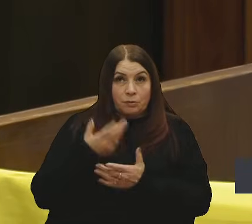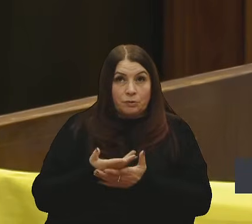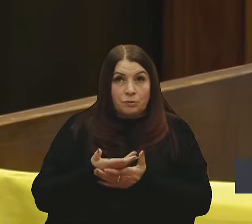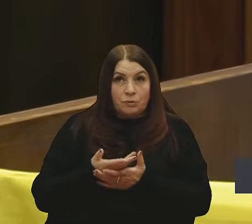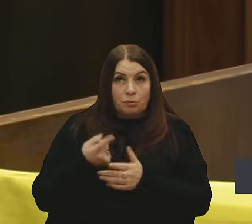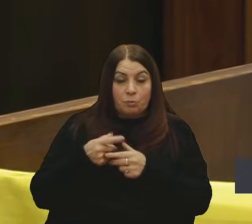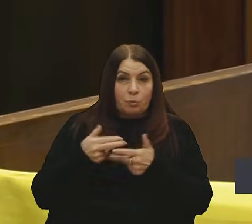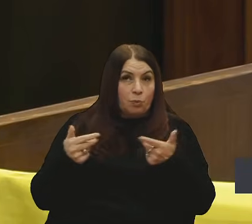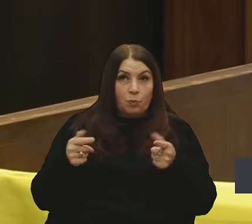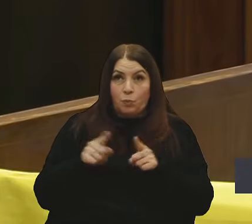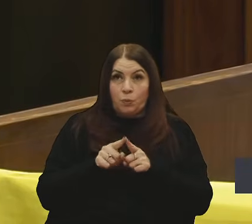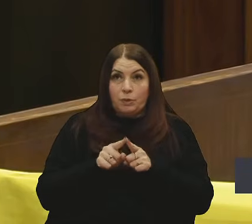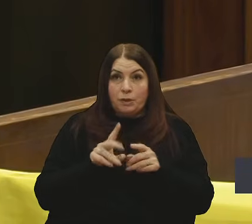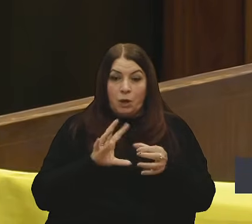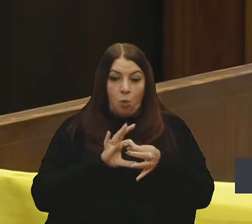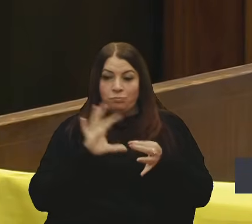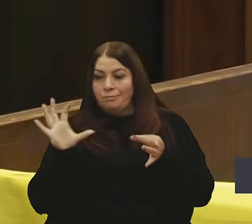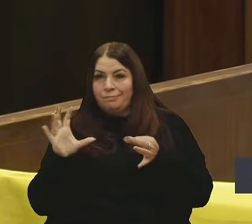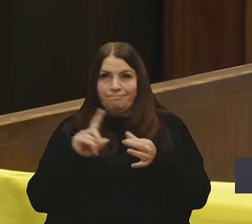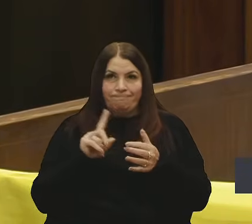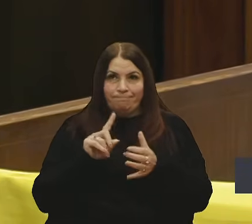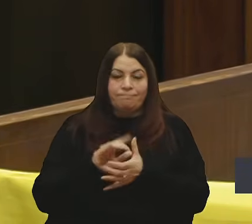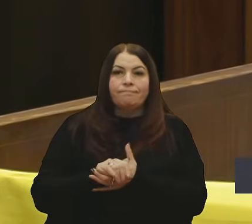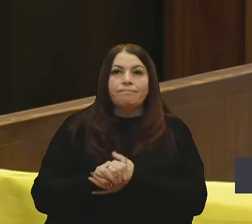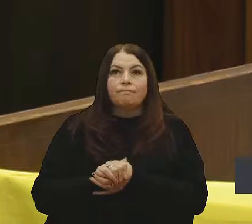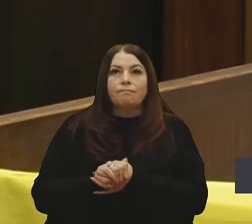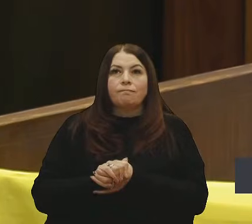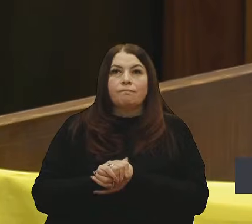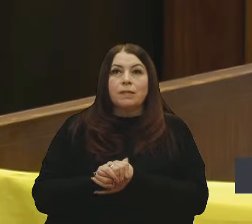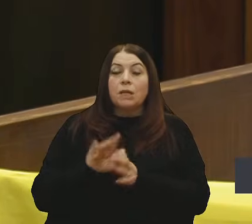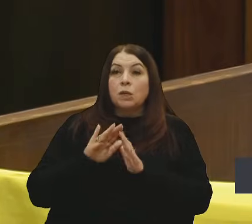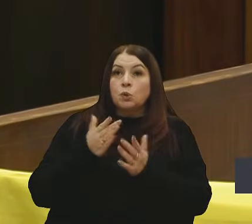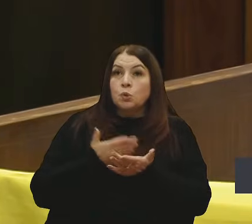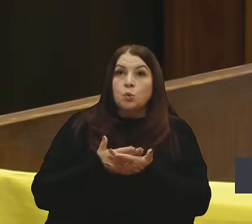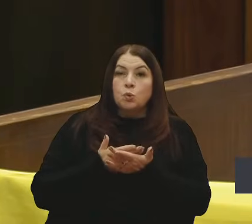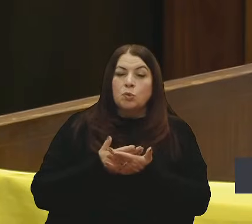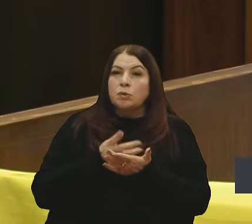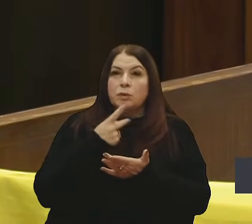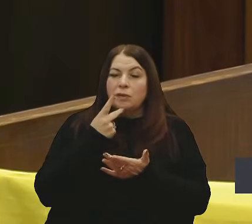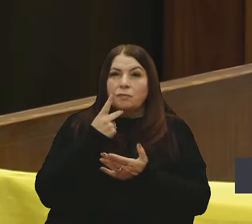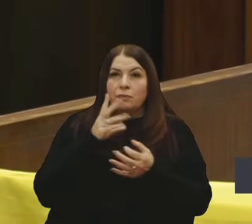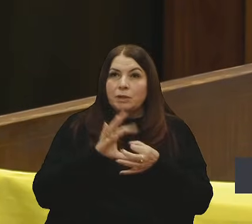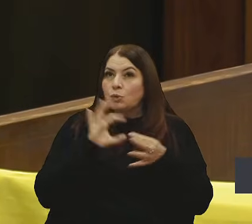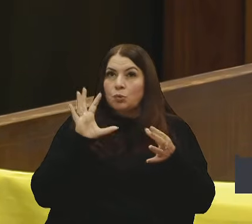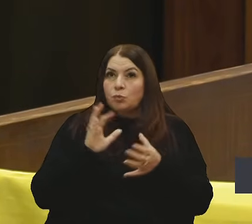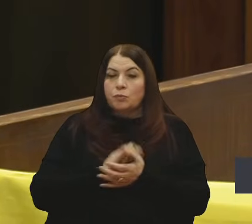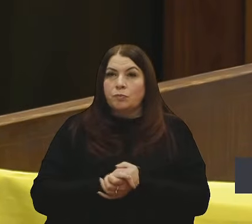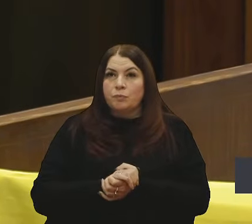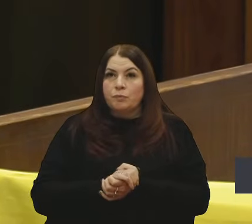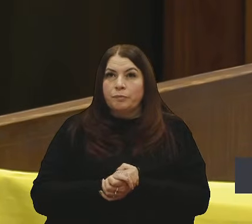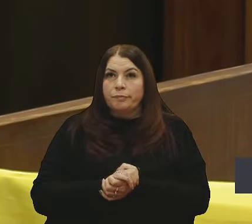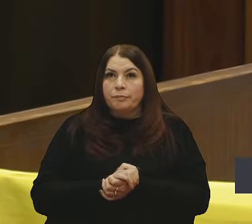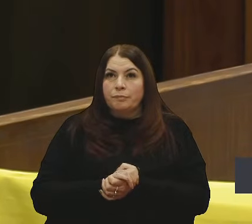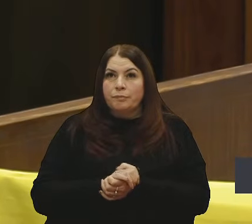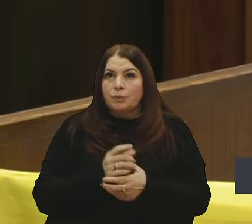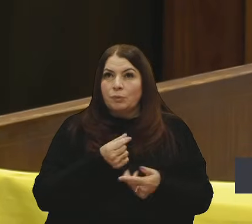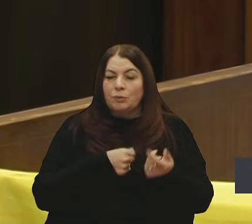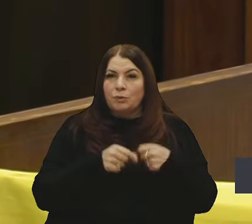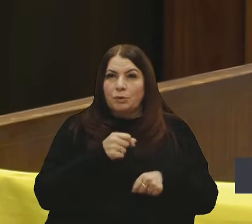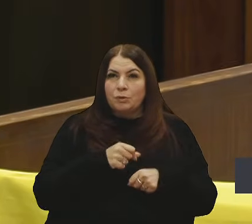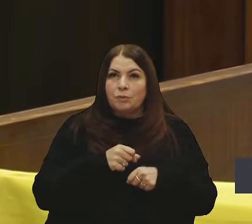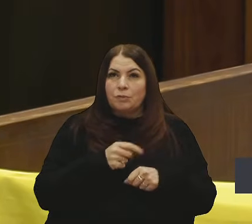uma coisa não se dissocia da outra, na escola não se dissocia o econômico